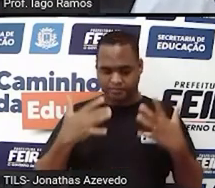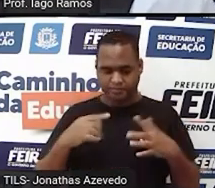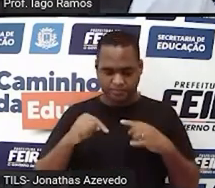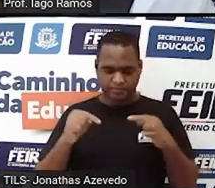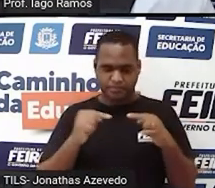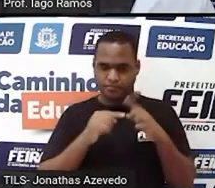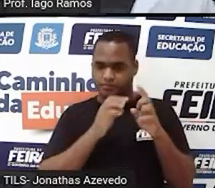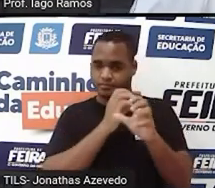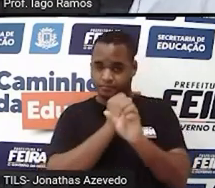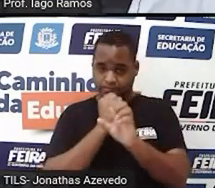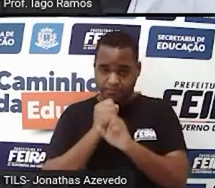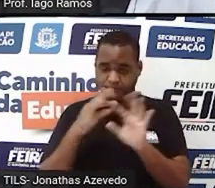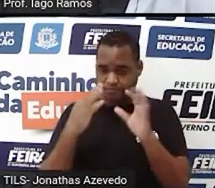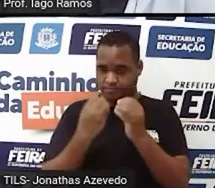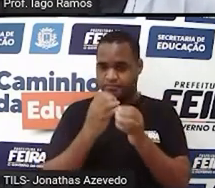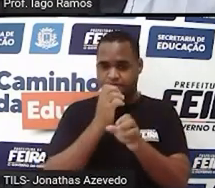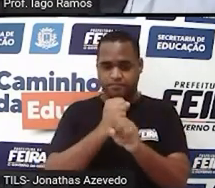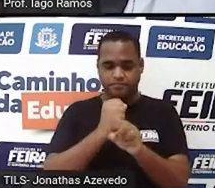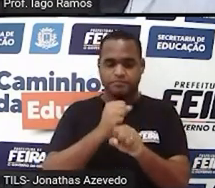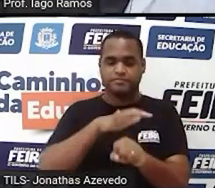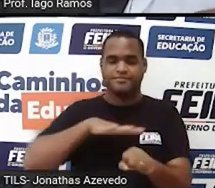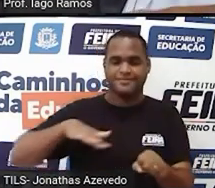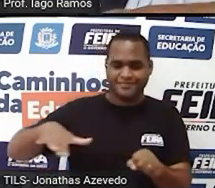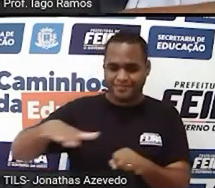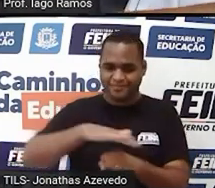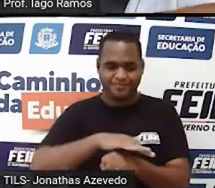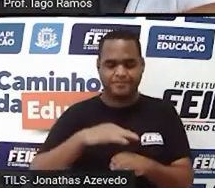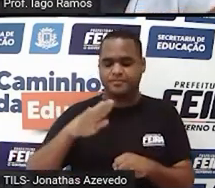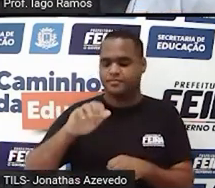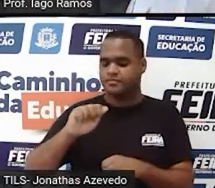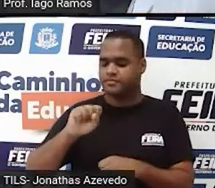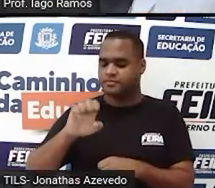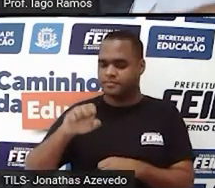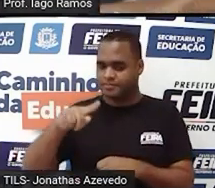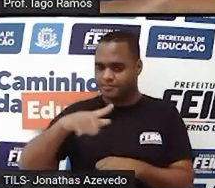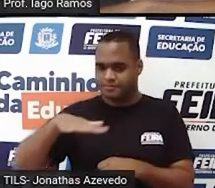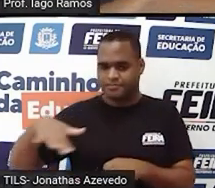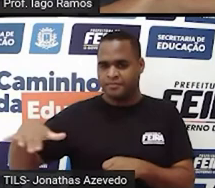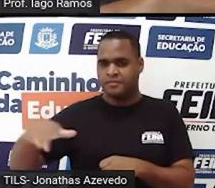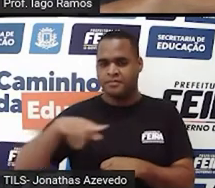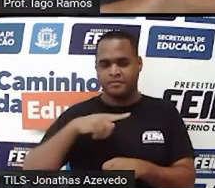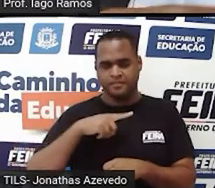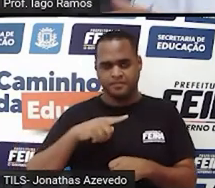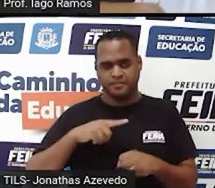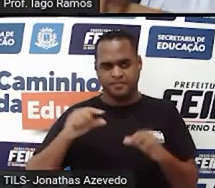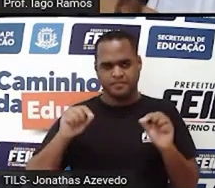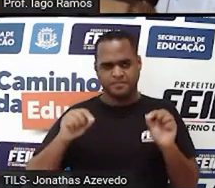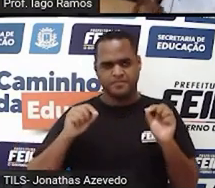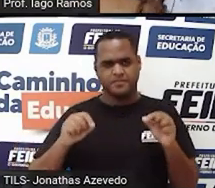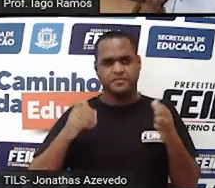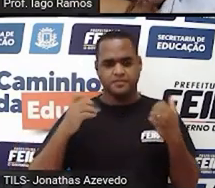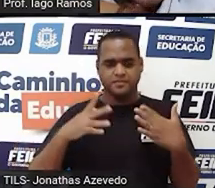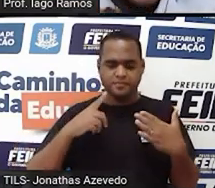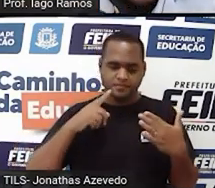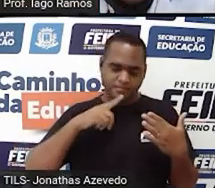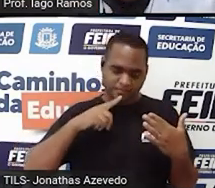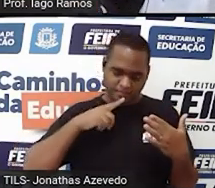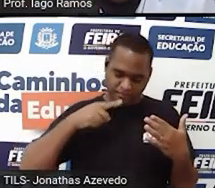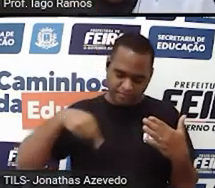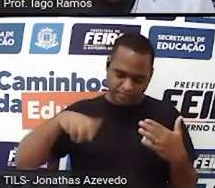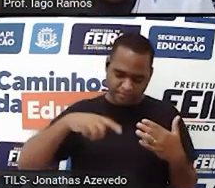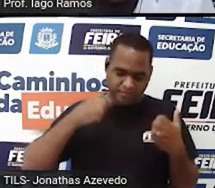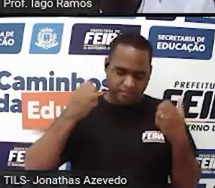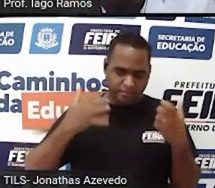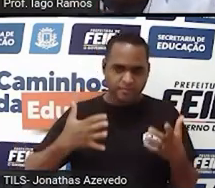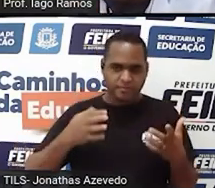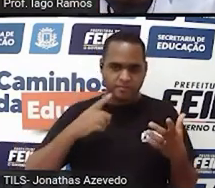essa continha a gente tá calcula a área da Base a área da parte de baixo É como se eu pintasse a